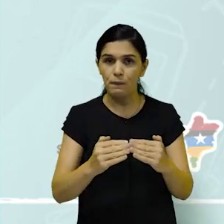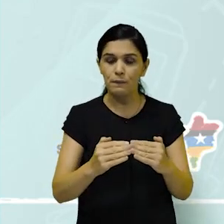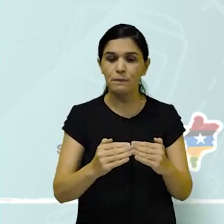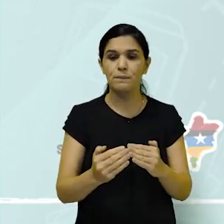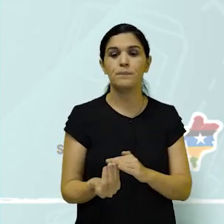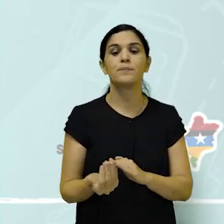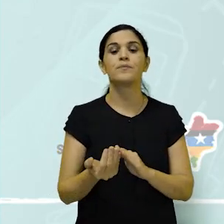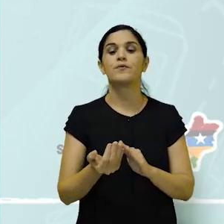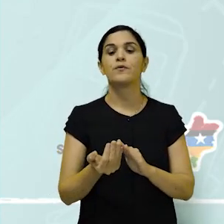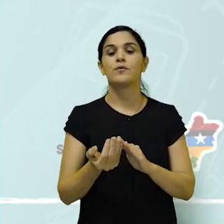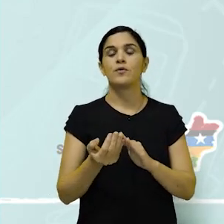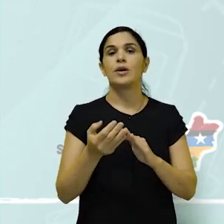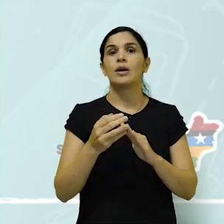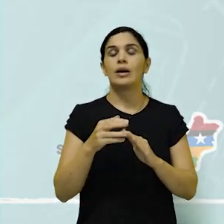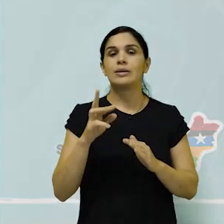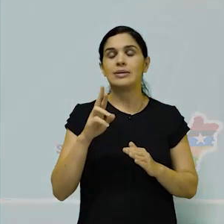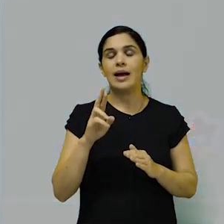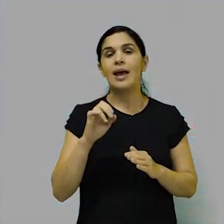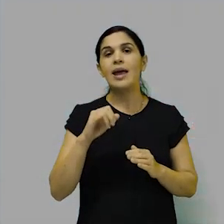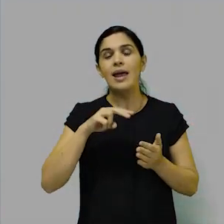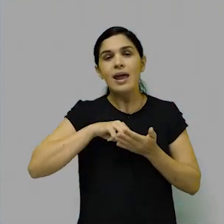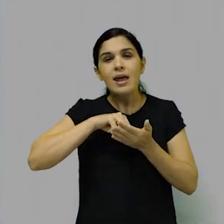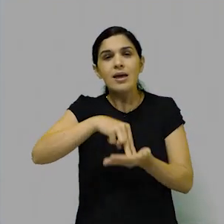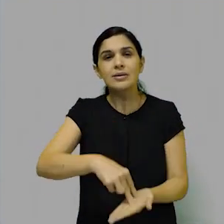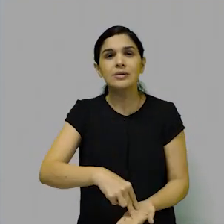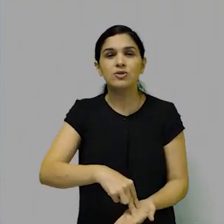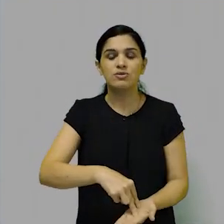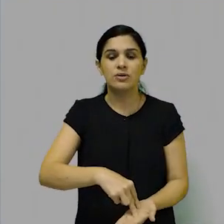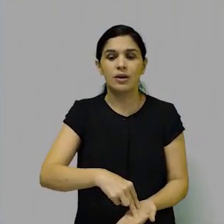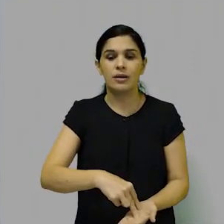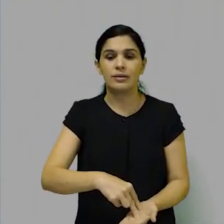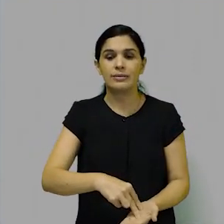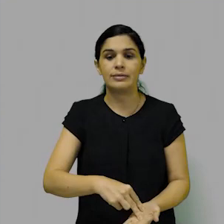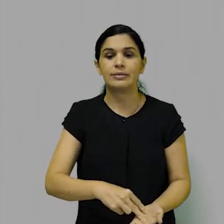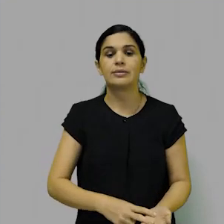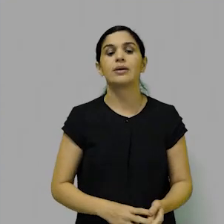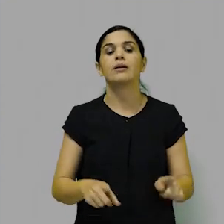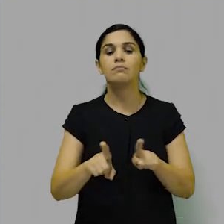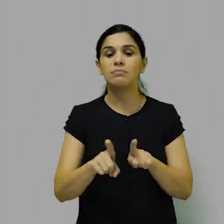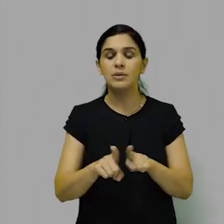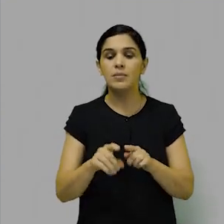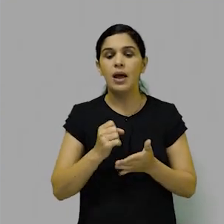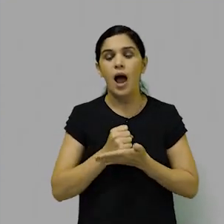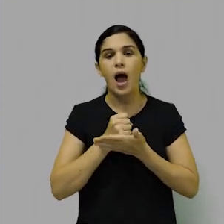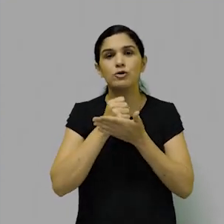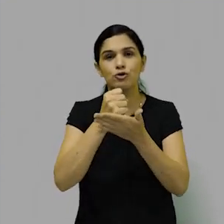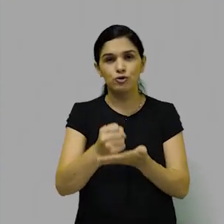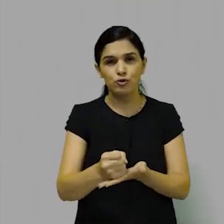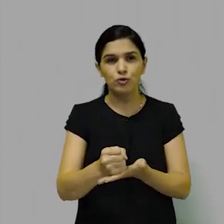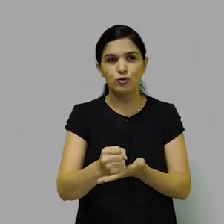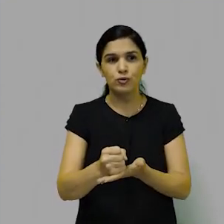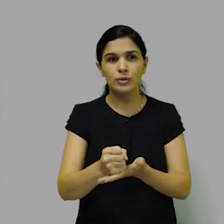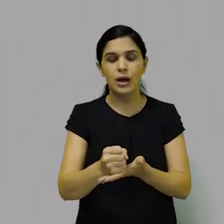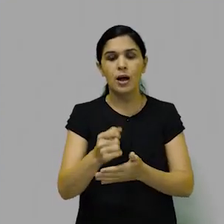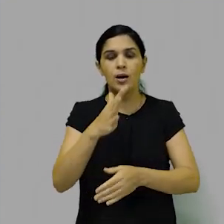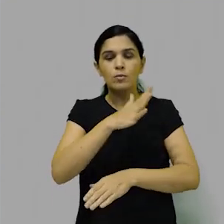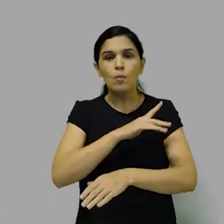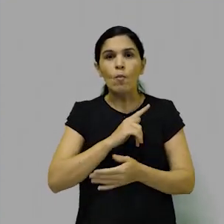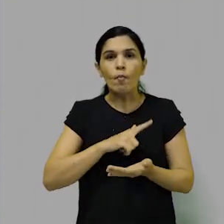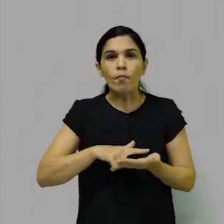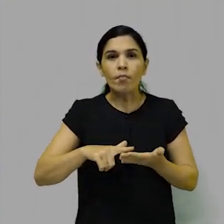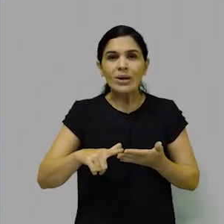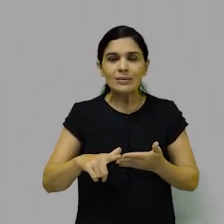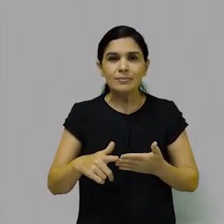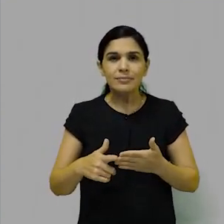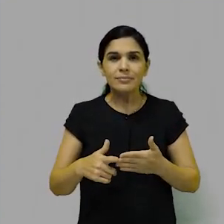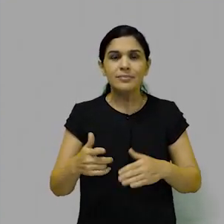de utilizar gordura como fonte de energia, ou em outras palavras, de queimar gordura. Como é a sensação? Você